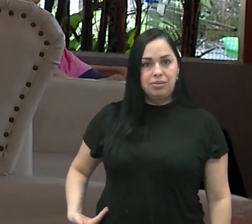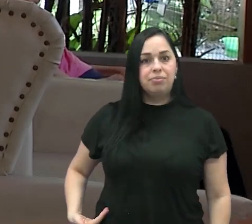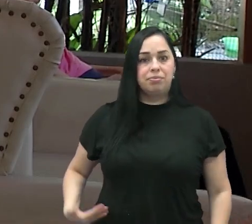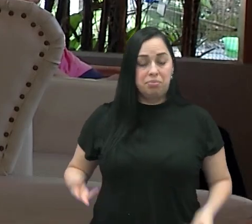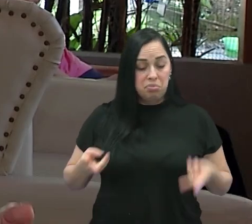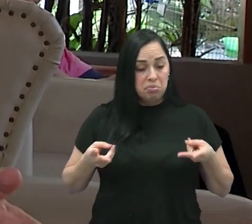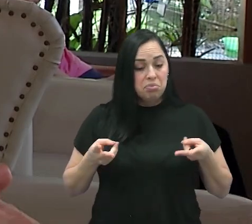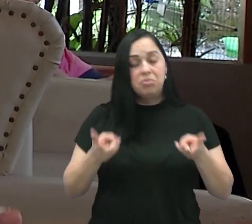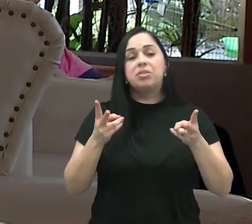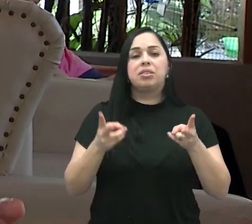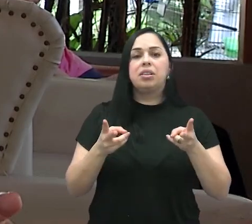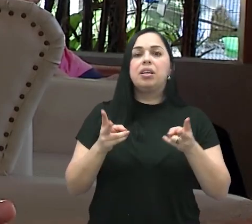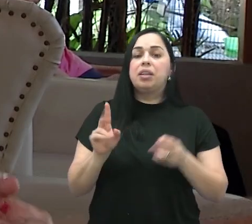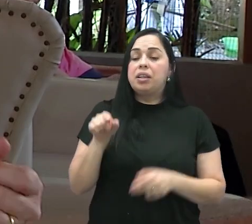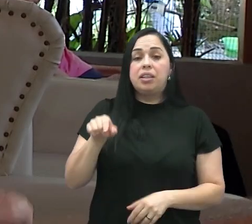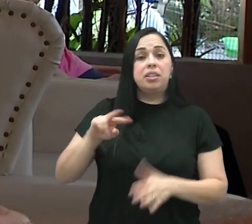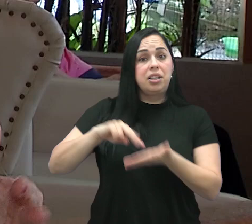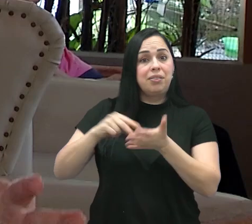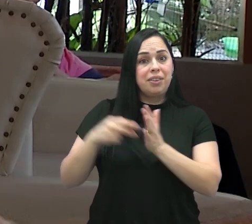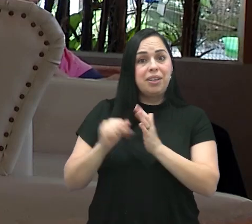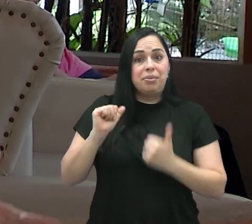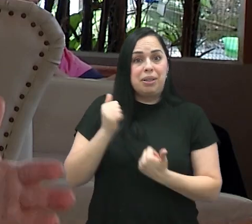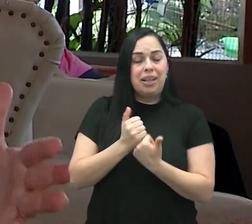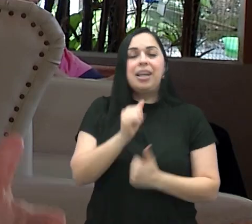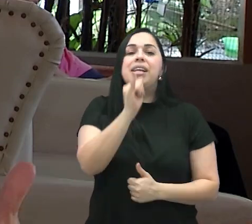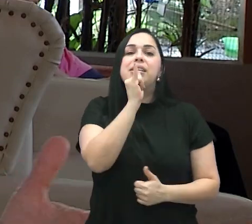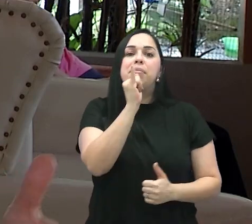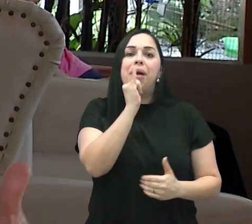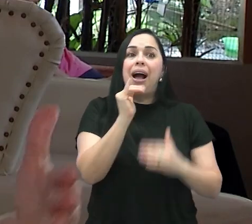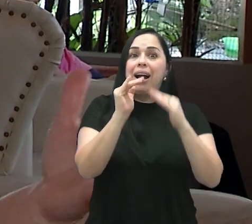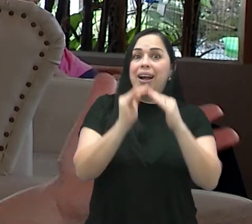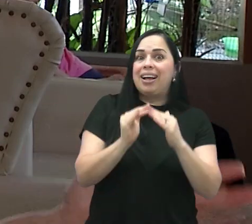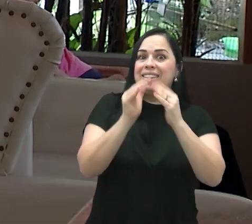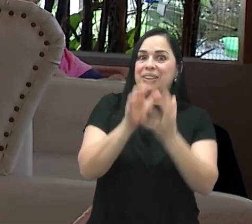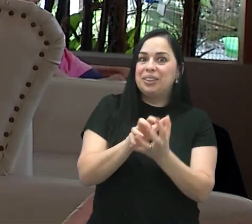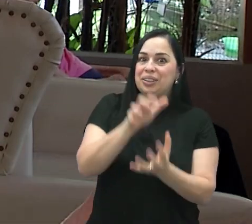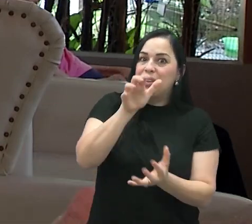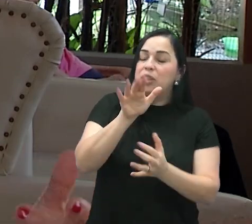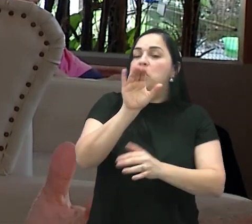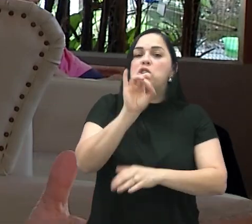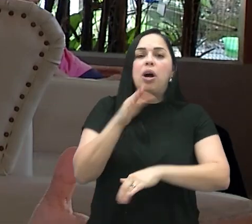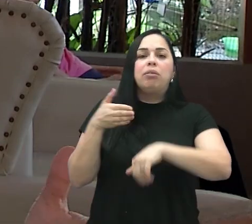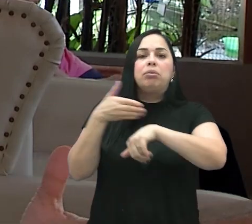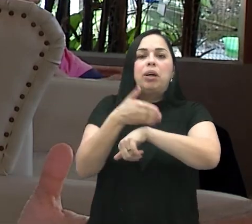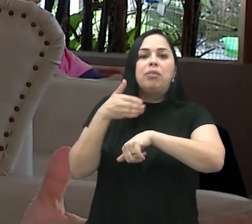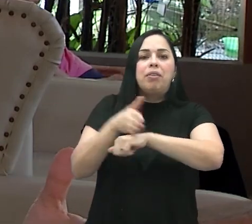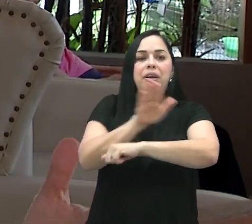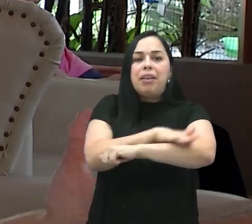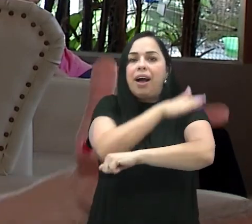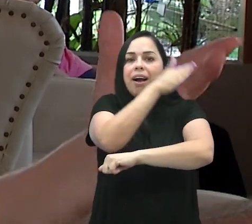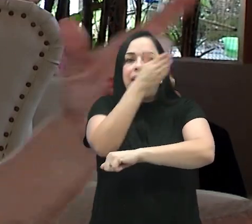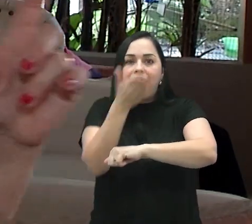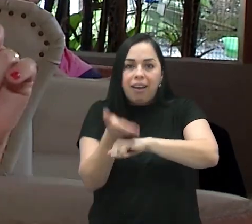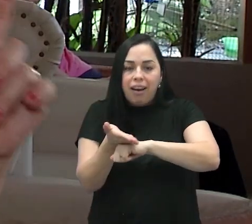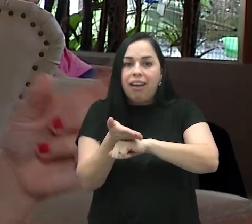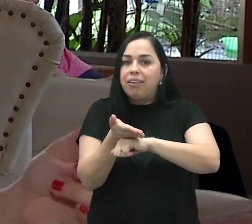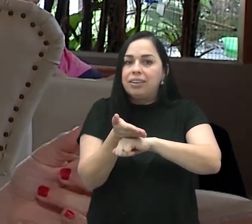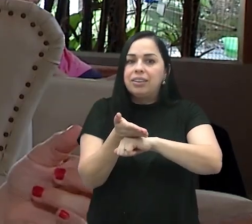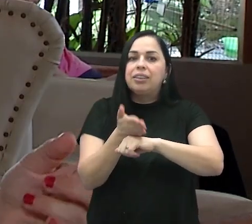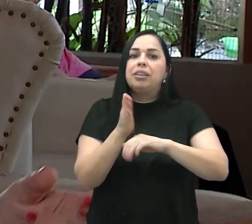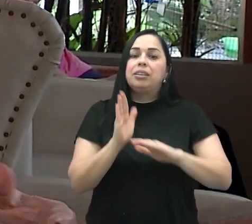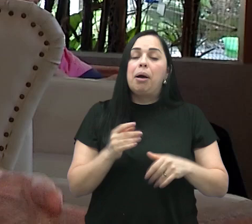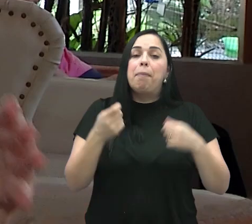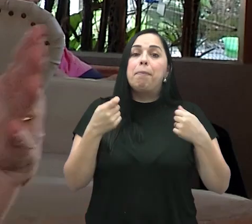de ILPI, Instituição de Longa Permanência para Idosos. Exatamente como essa rede de apoio, como a Casa do Idoso tem, que é essa que